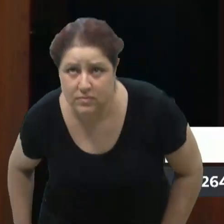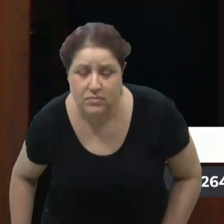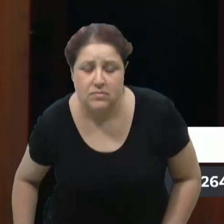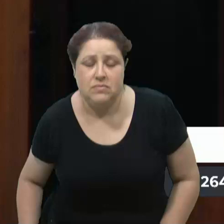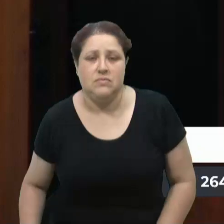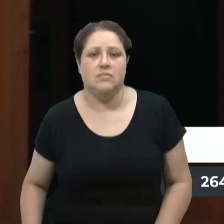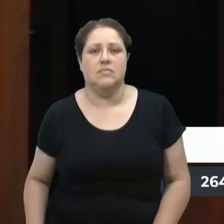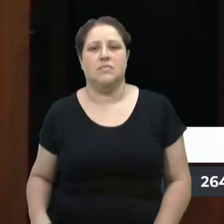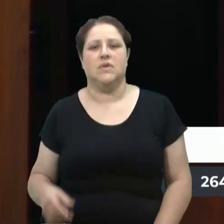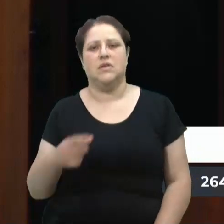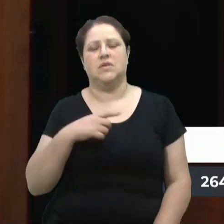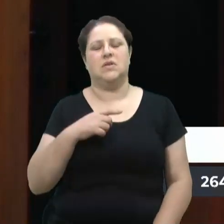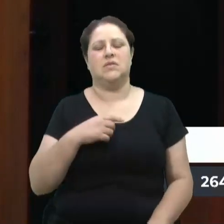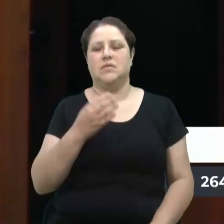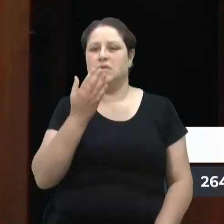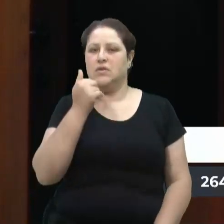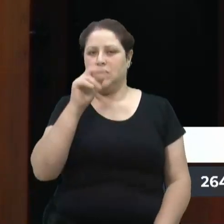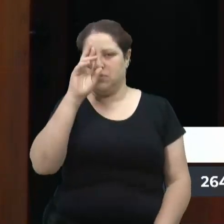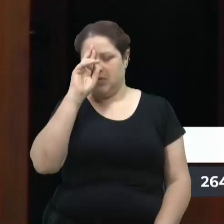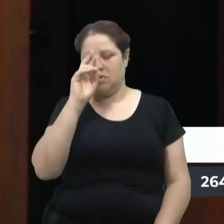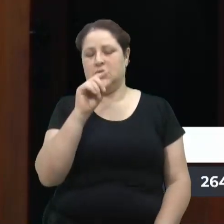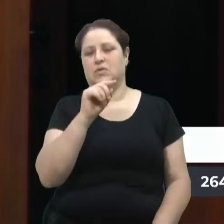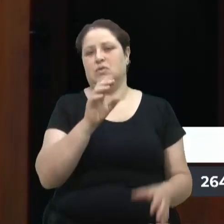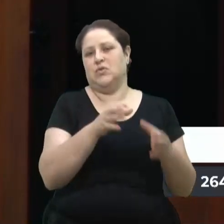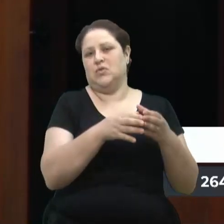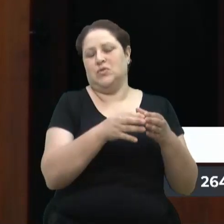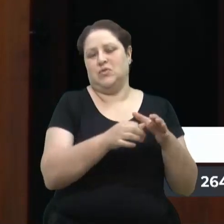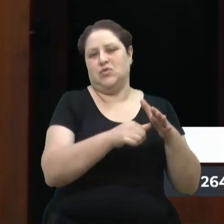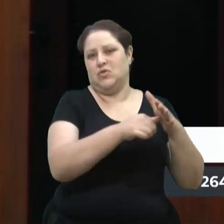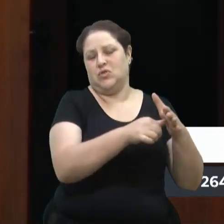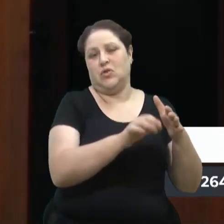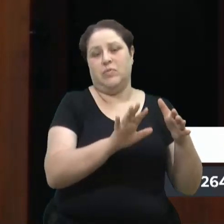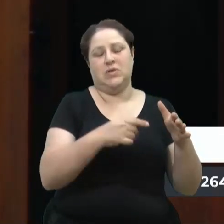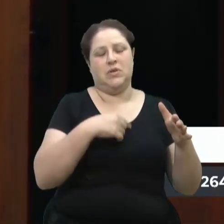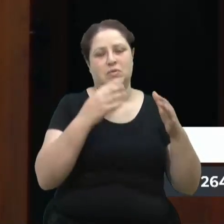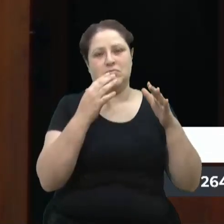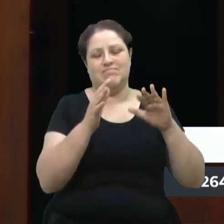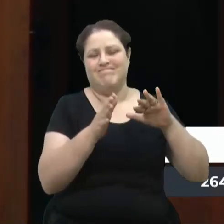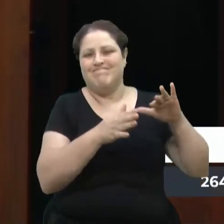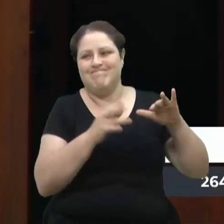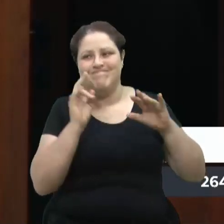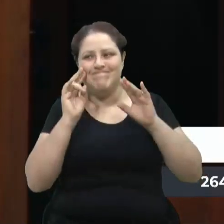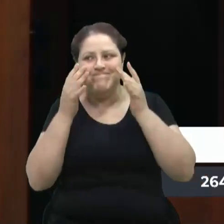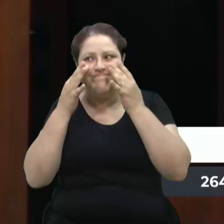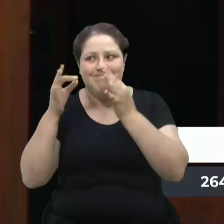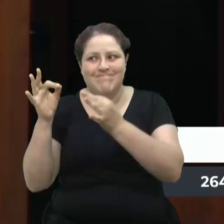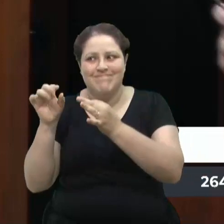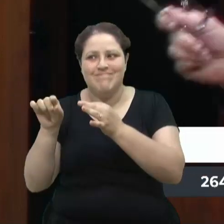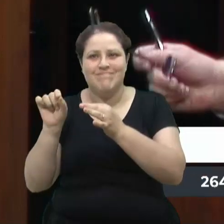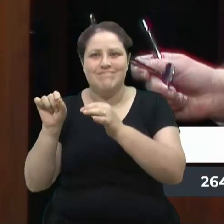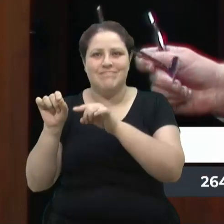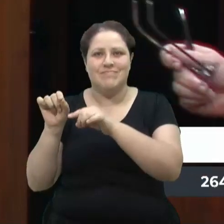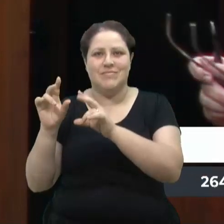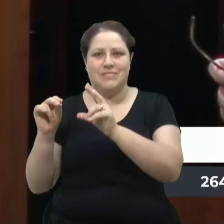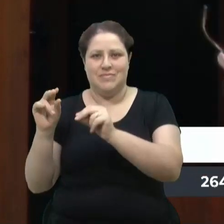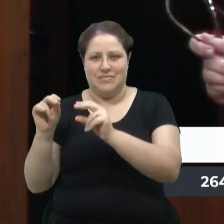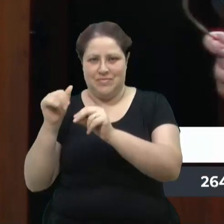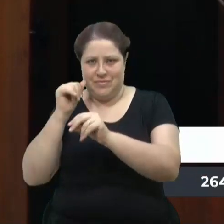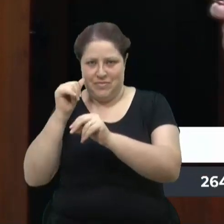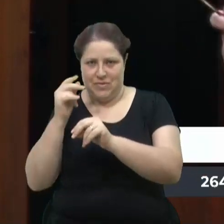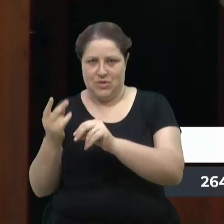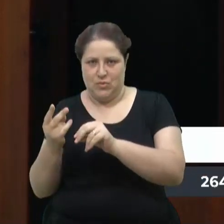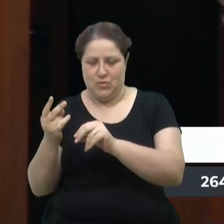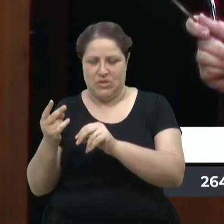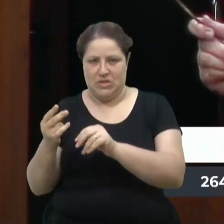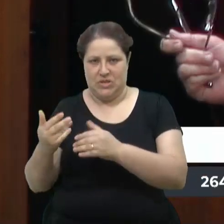olho na conversa das tias do Pinho Sol e do Pinho Bril. Até que uma disse assim, mas se nós comprarmos agora